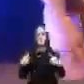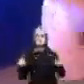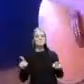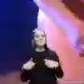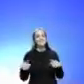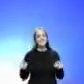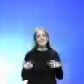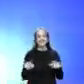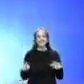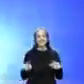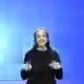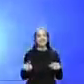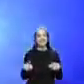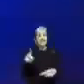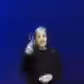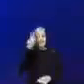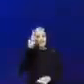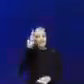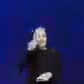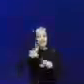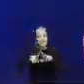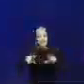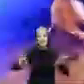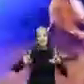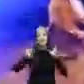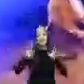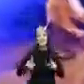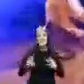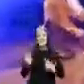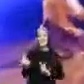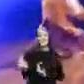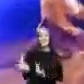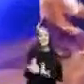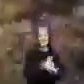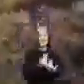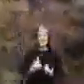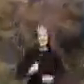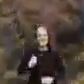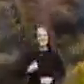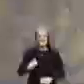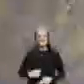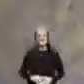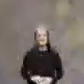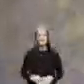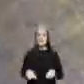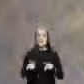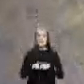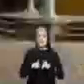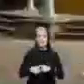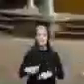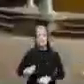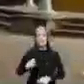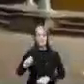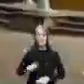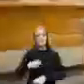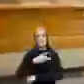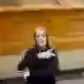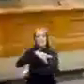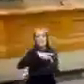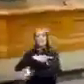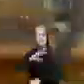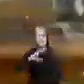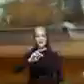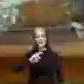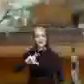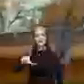poesias, músicas. As histórias estão em cada um de nós. E também na Praça